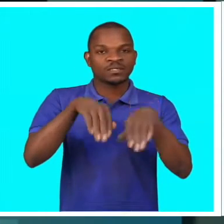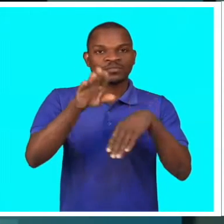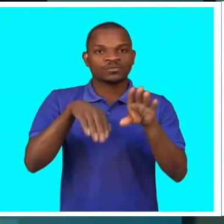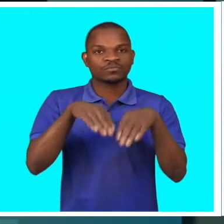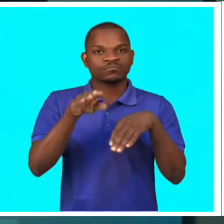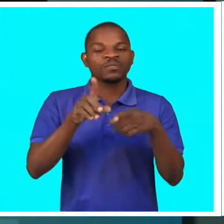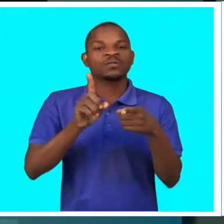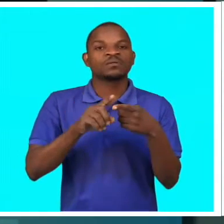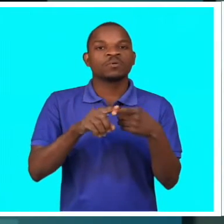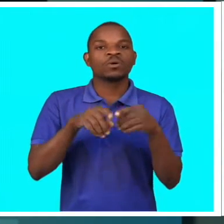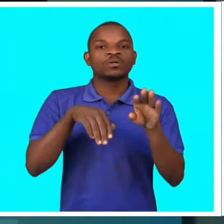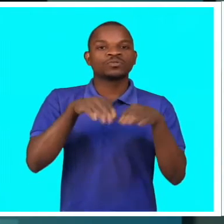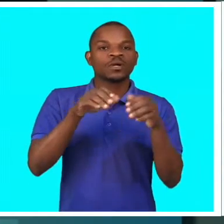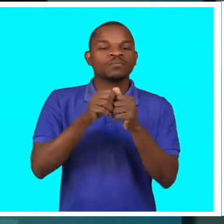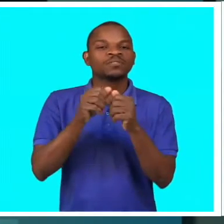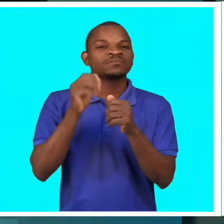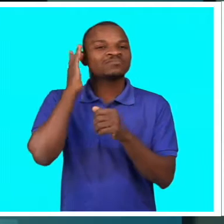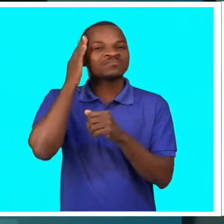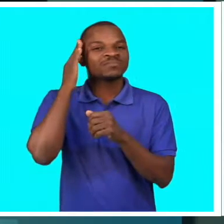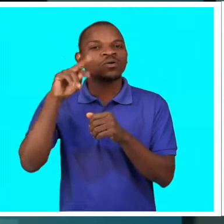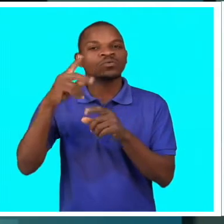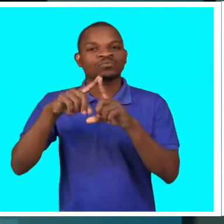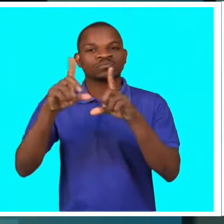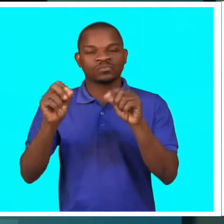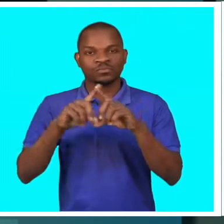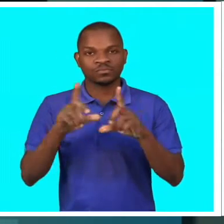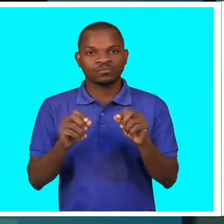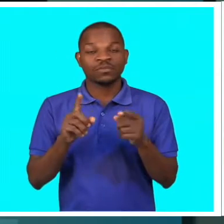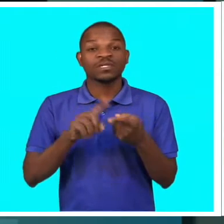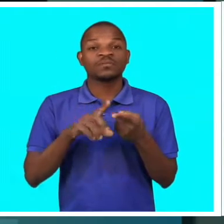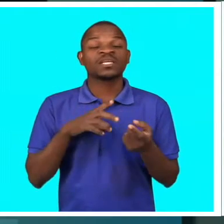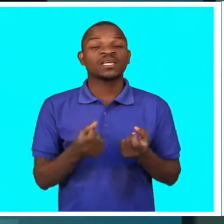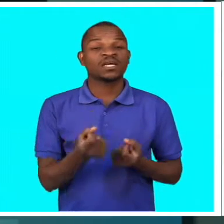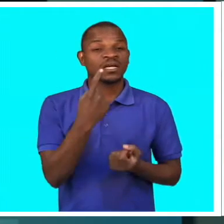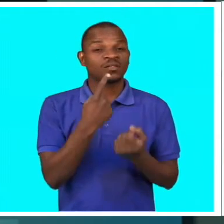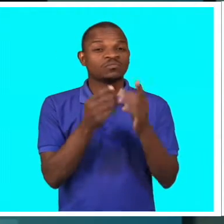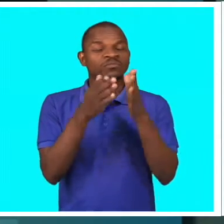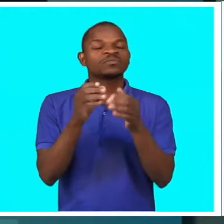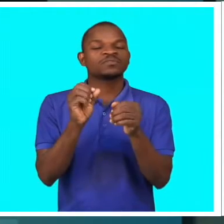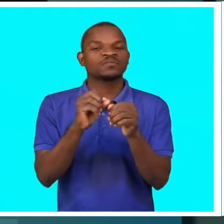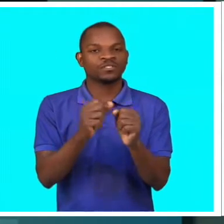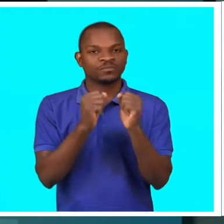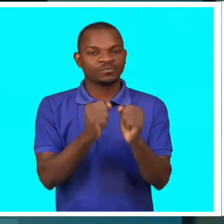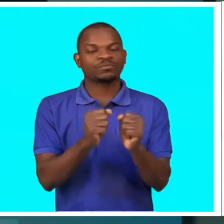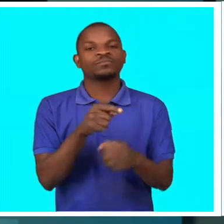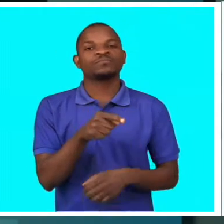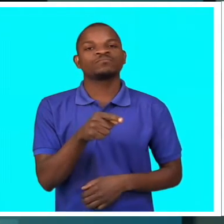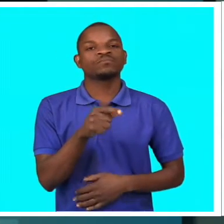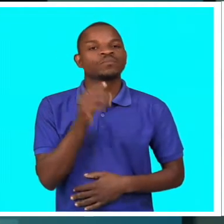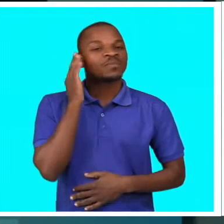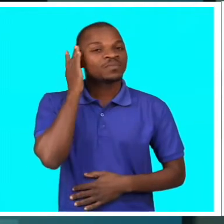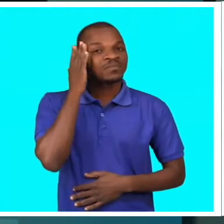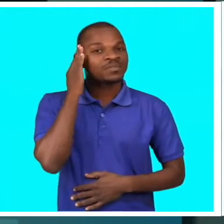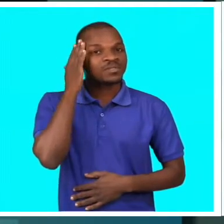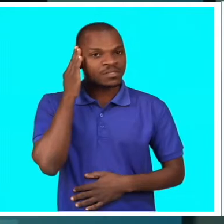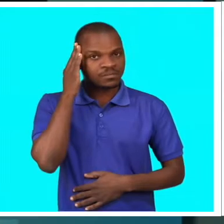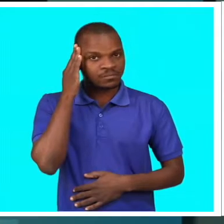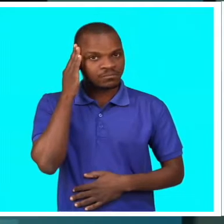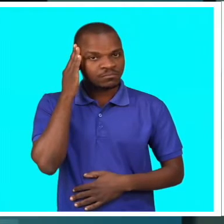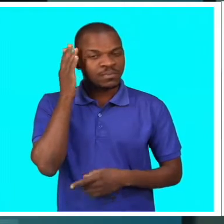jogar com a cabeça. E muitos dos nossos jogadores, alguns dos nossos jogadores têm esse déficit de pensamento, de